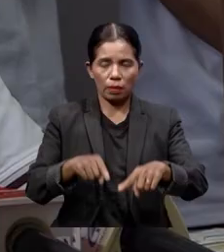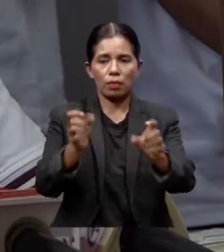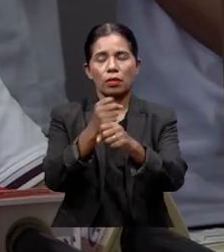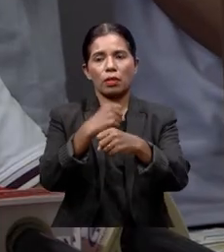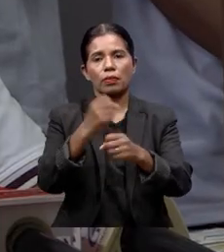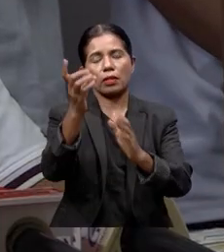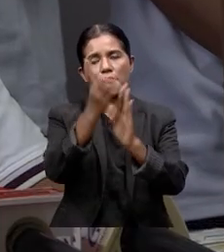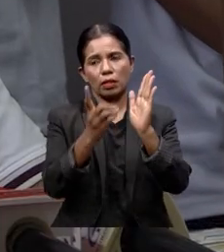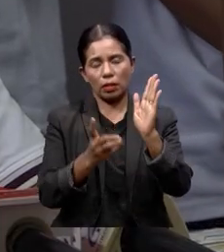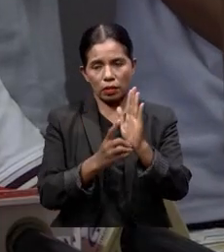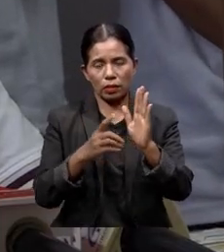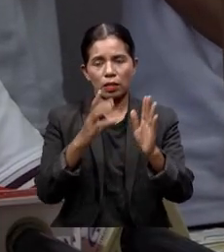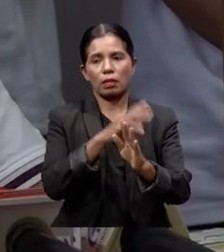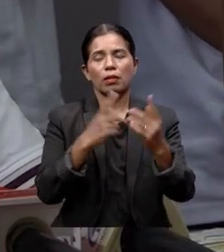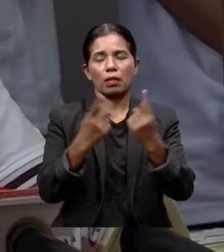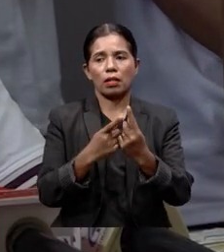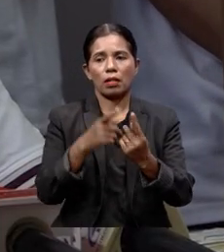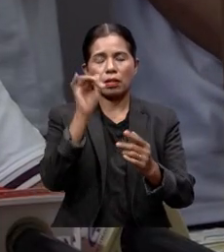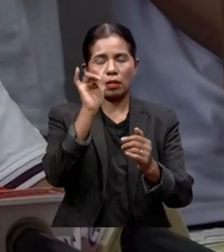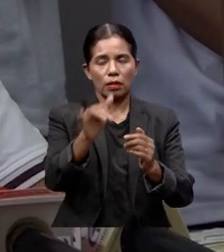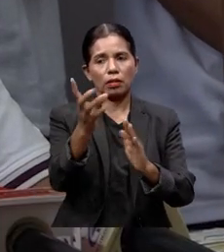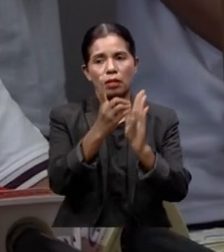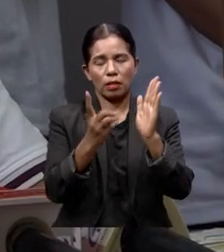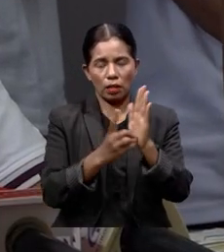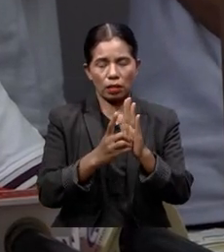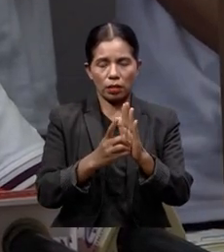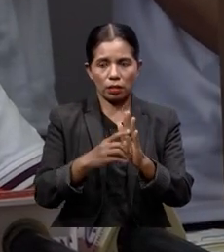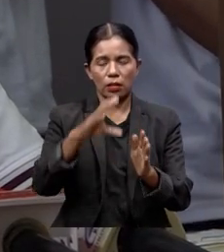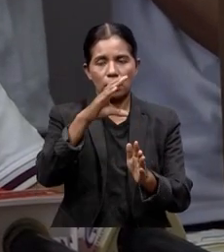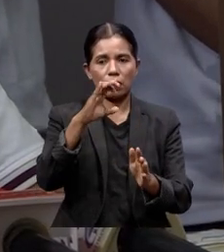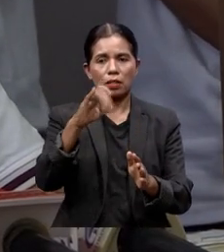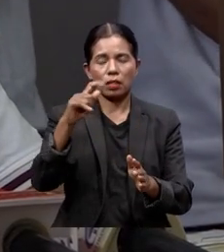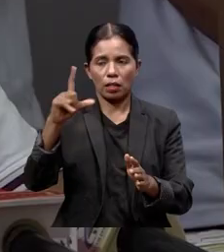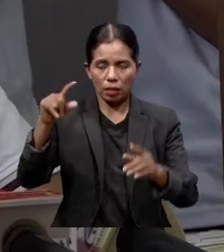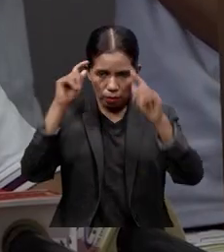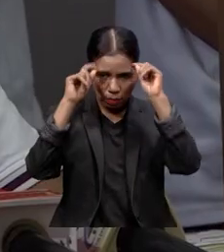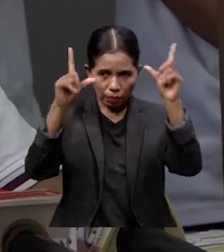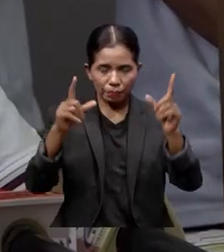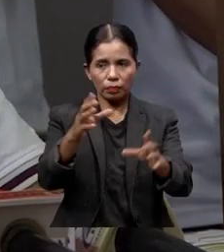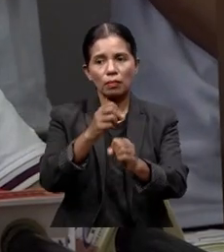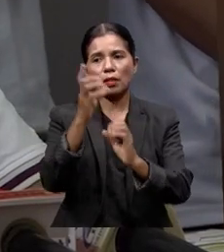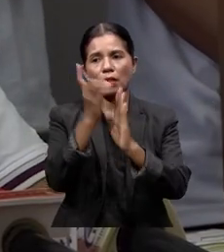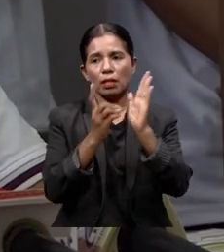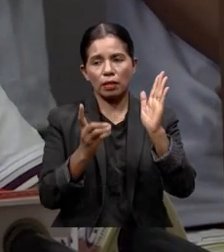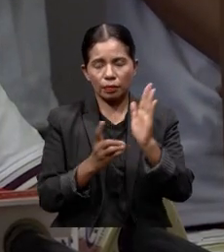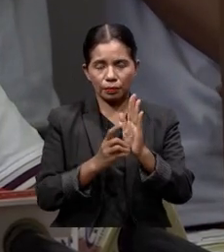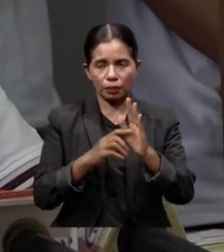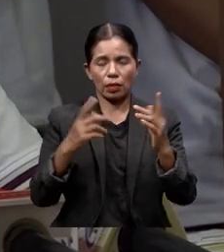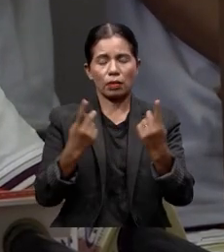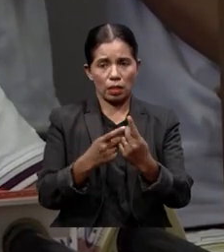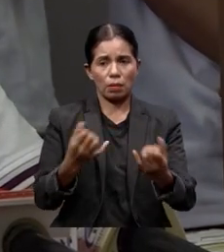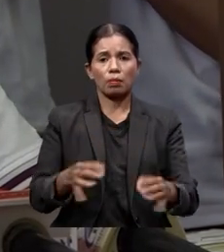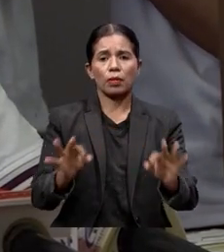levantamento de dados empresarial ato hele base de dados Câmara Comércio Indústria Timor-Leste. Levantamento base de dados empresarial importante